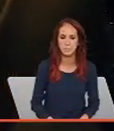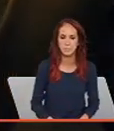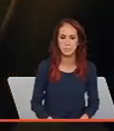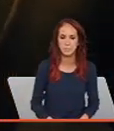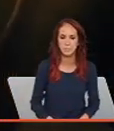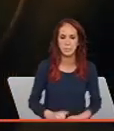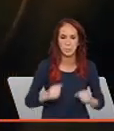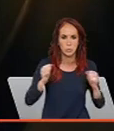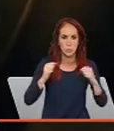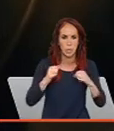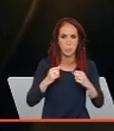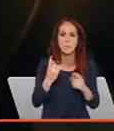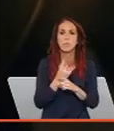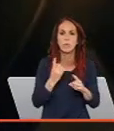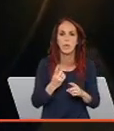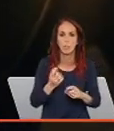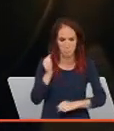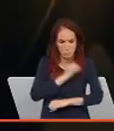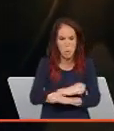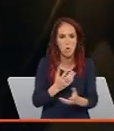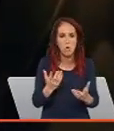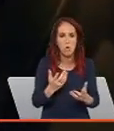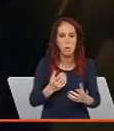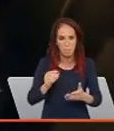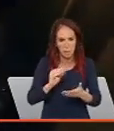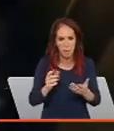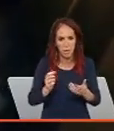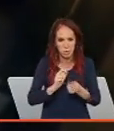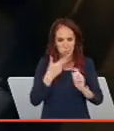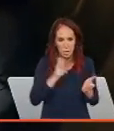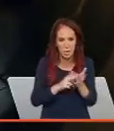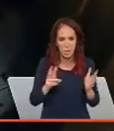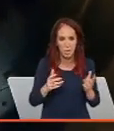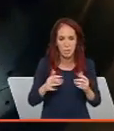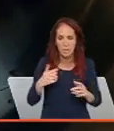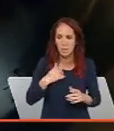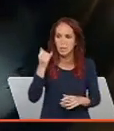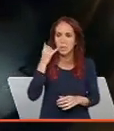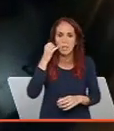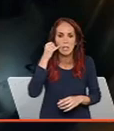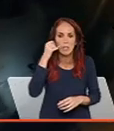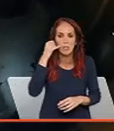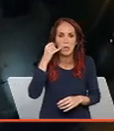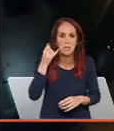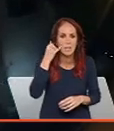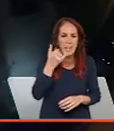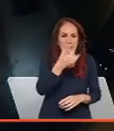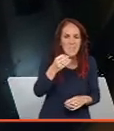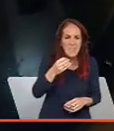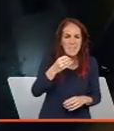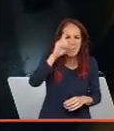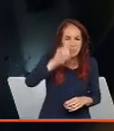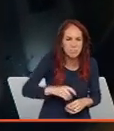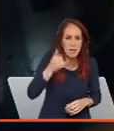Acho que os acordos são para se cumprirem. É doloroso. Eu estou a falar consigo até me dá vontade de chorar. Para o meu telemóvel eram 20 telefonemas por